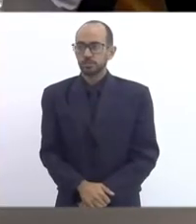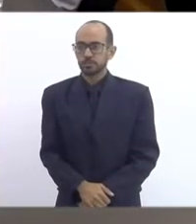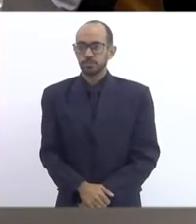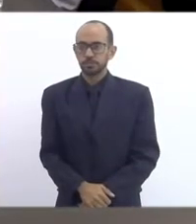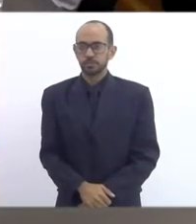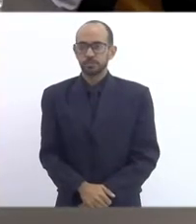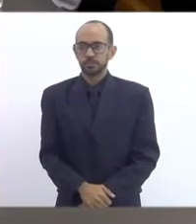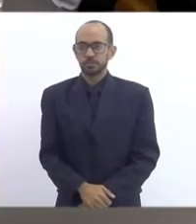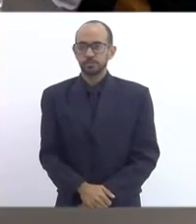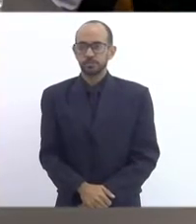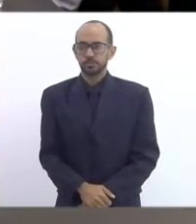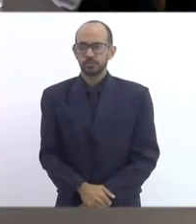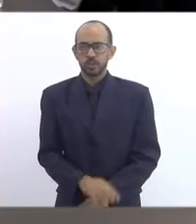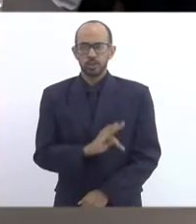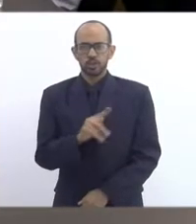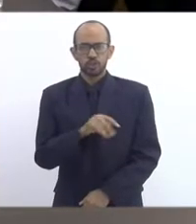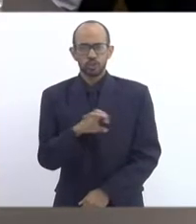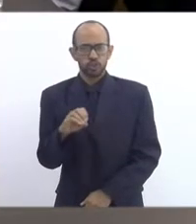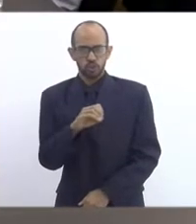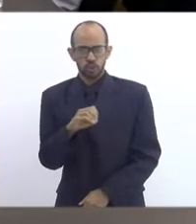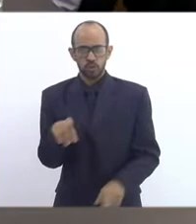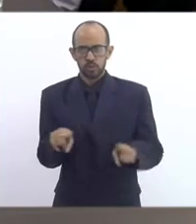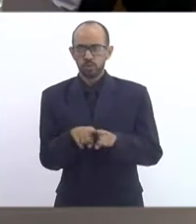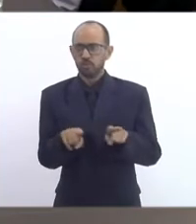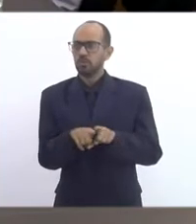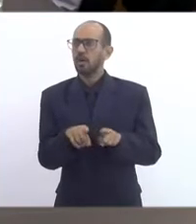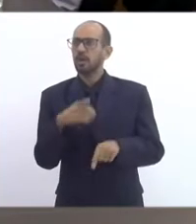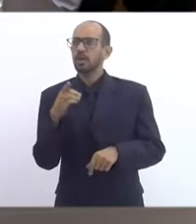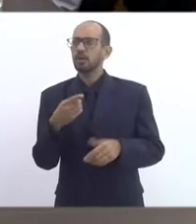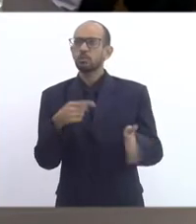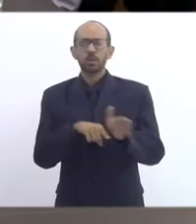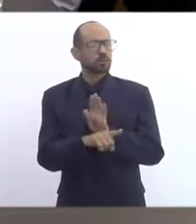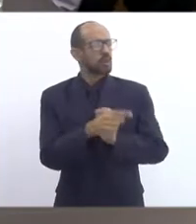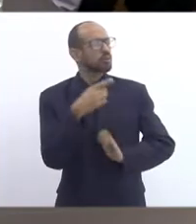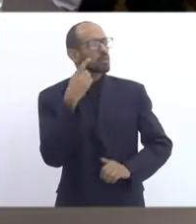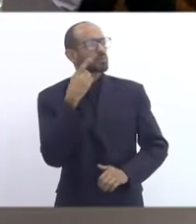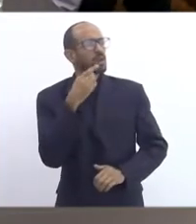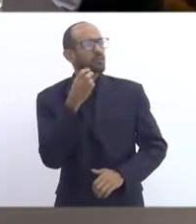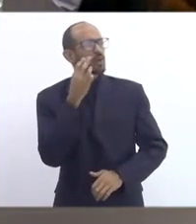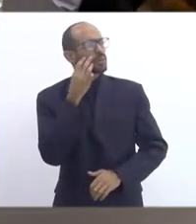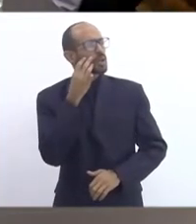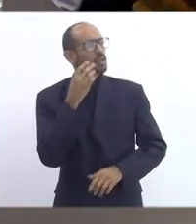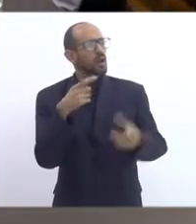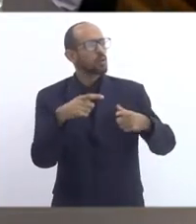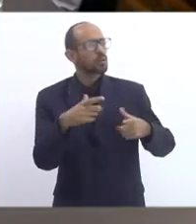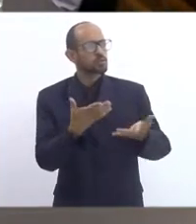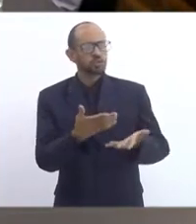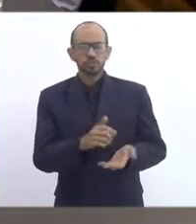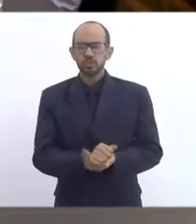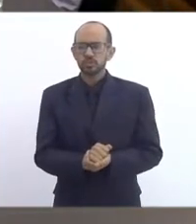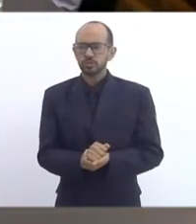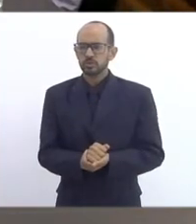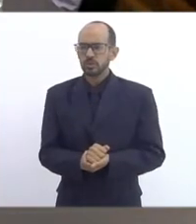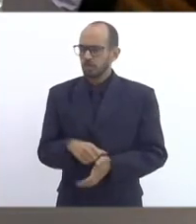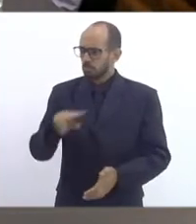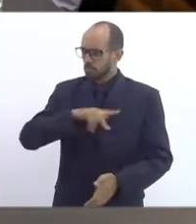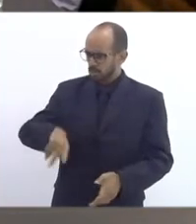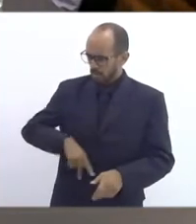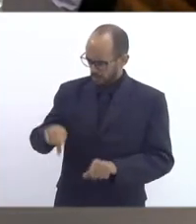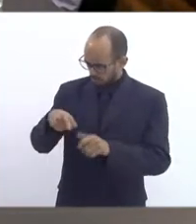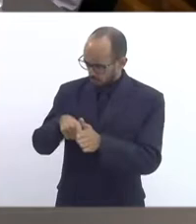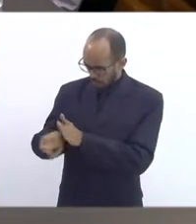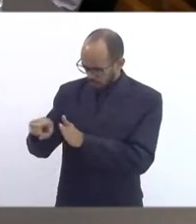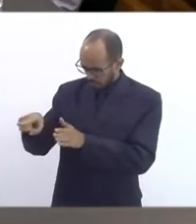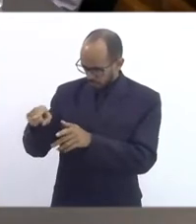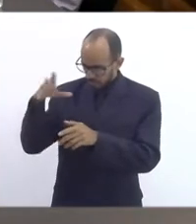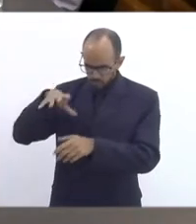Presidente, Chico Machado está online e o deputado Valdeque. Quero lembrar a Vossa Excelência que, graças àquela questão de ordem... Presidente, está me ouvindo aí, Valdeque, presidente? É.